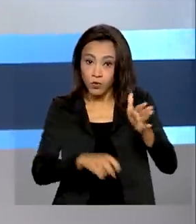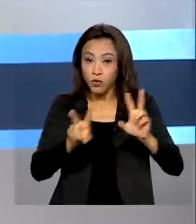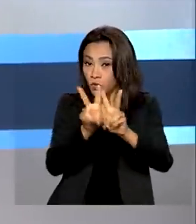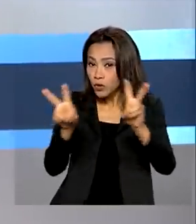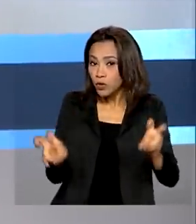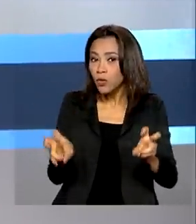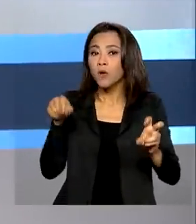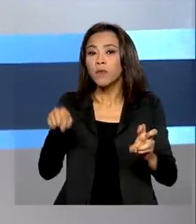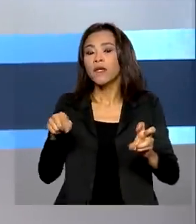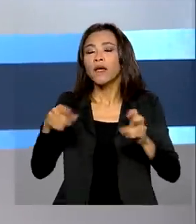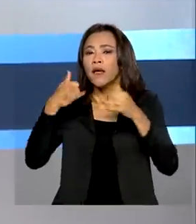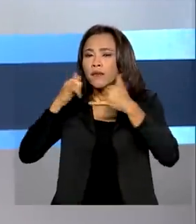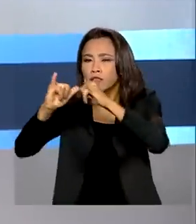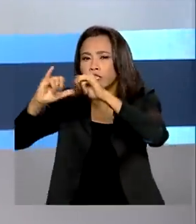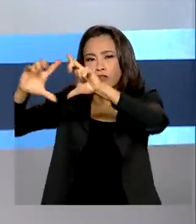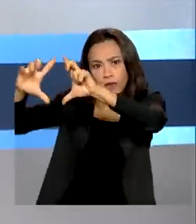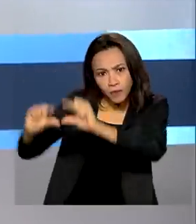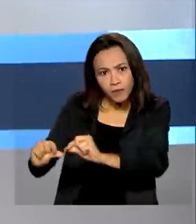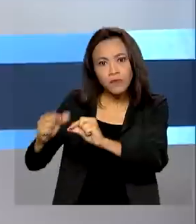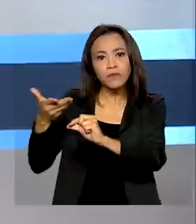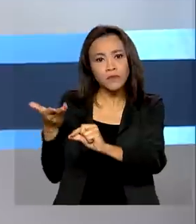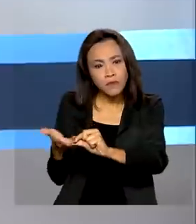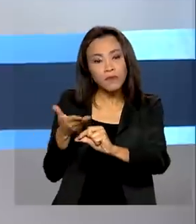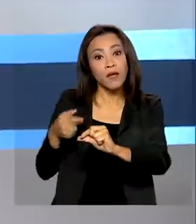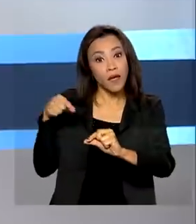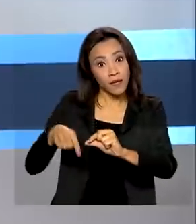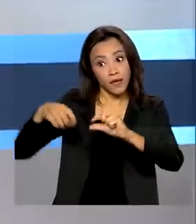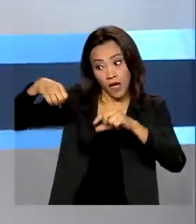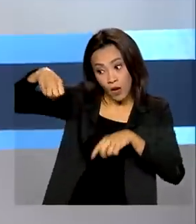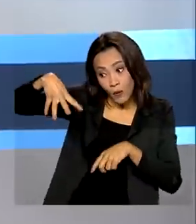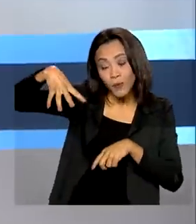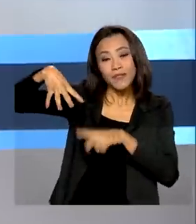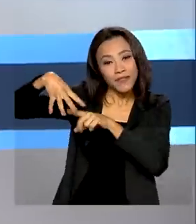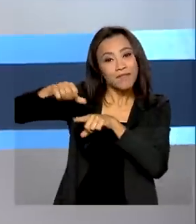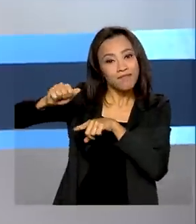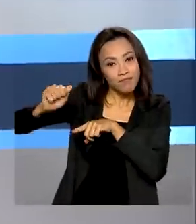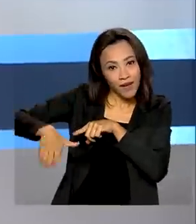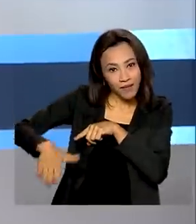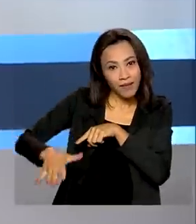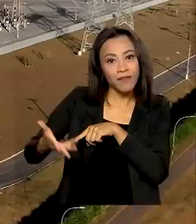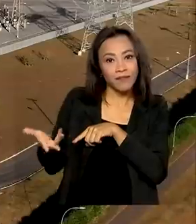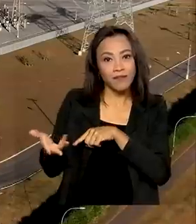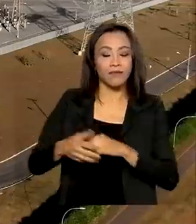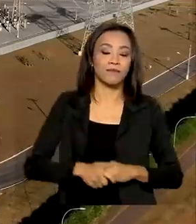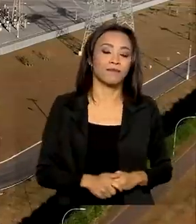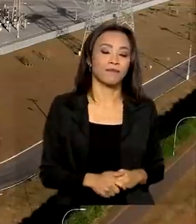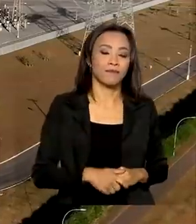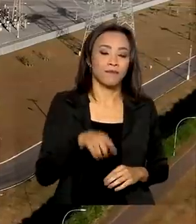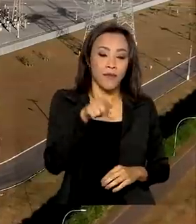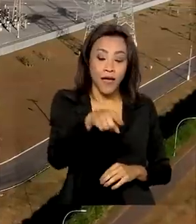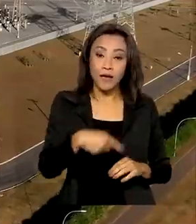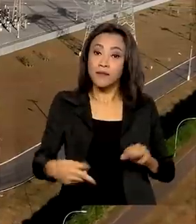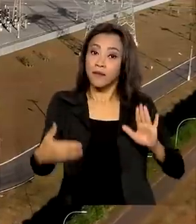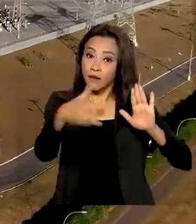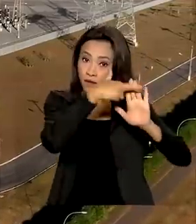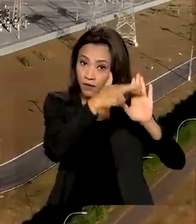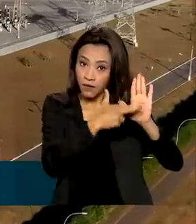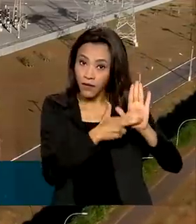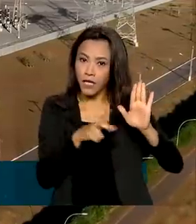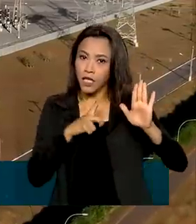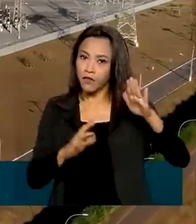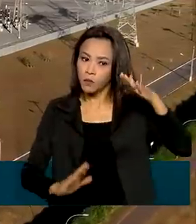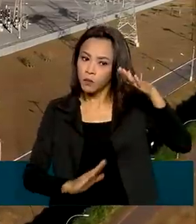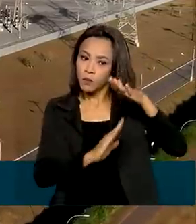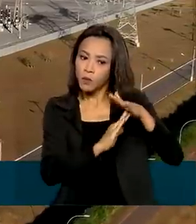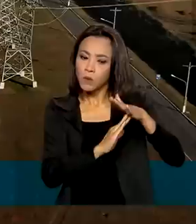energia elétrica foi reduzido a expectativa é que a conta de luz fica mais barata a medida estabelecer um